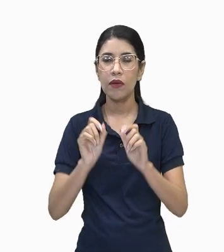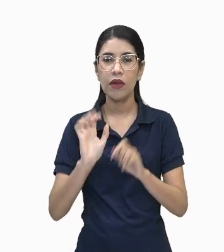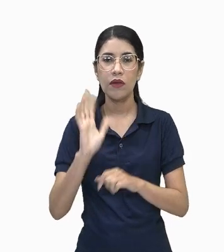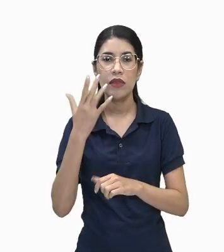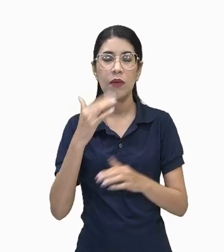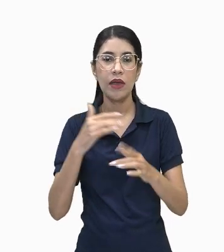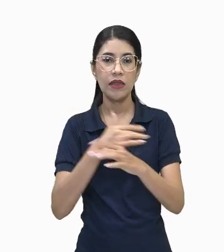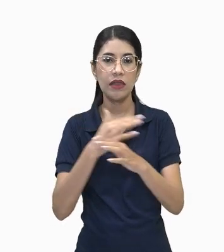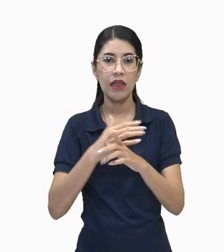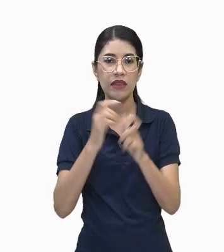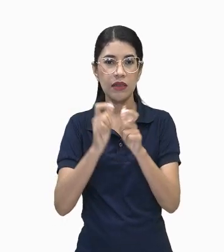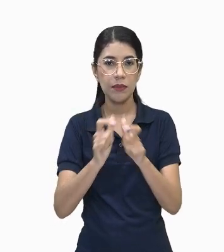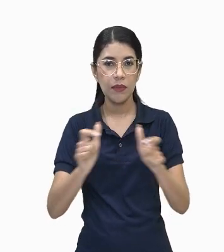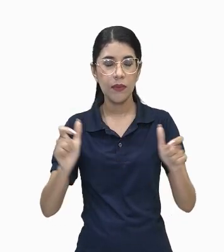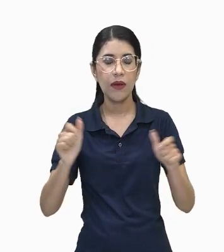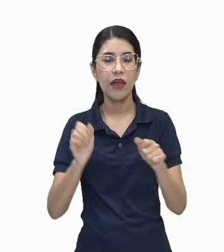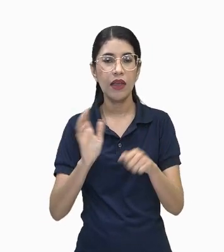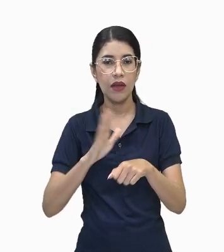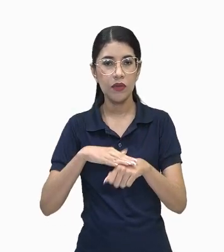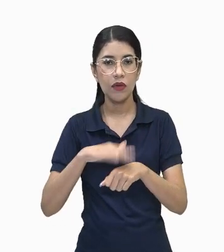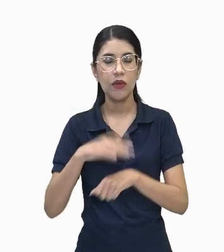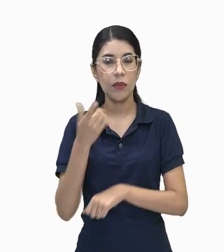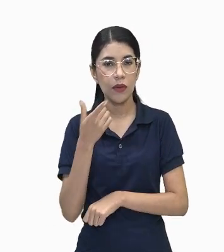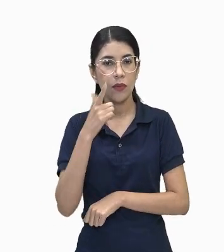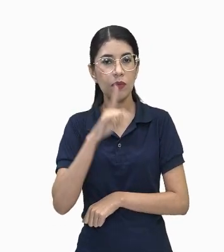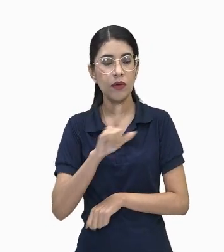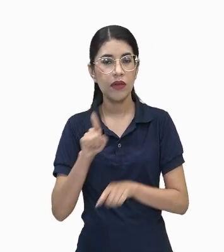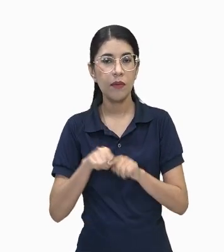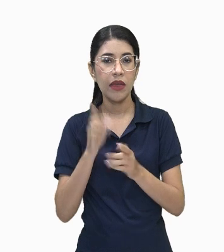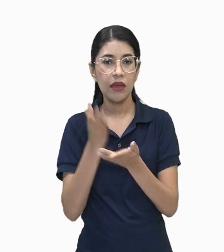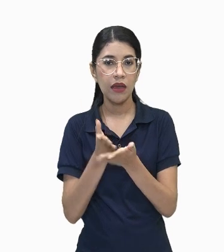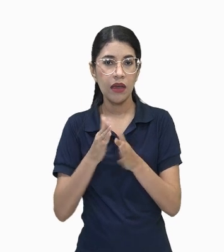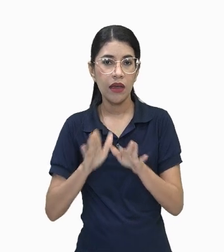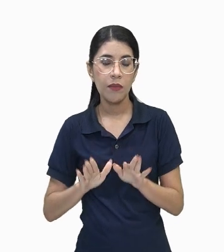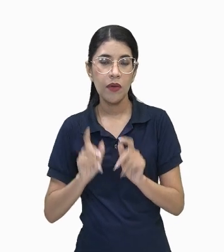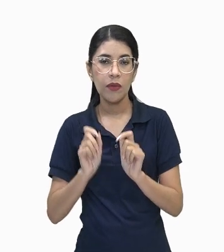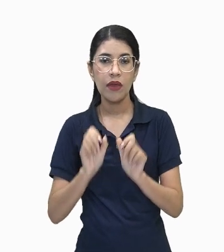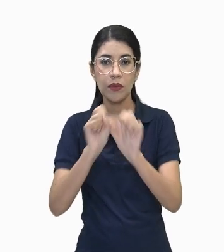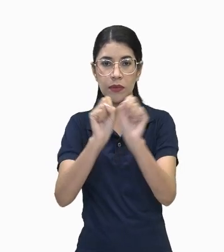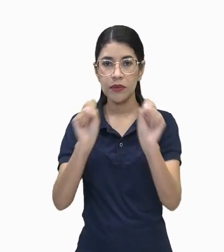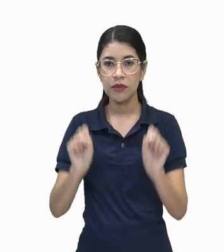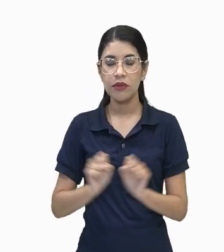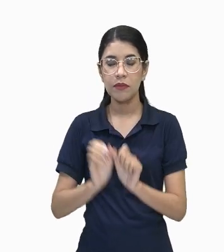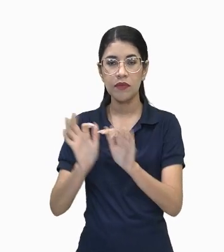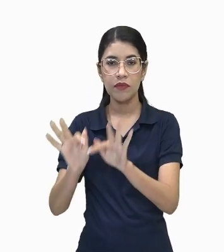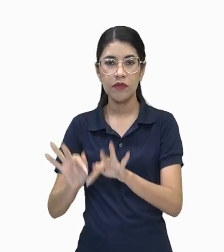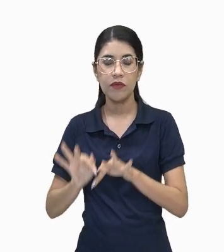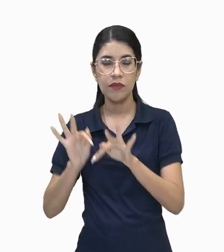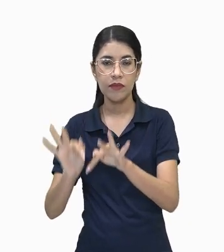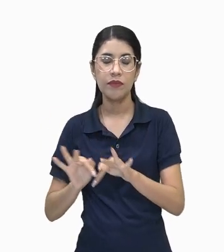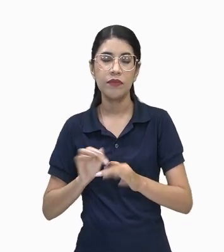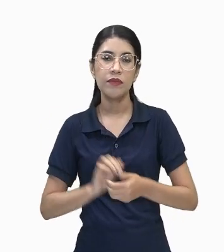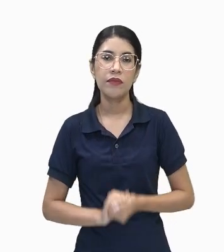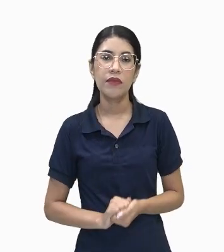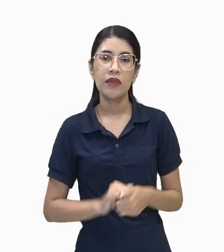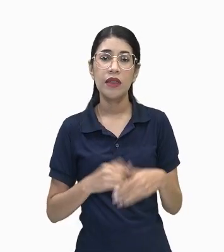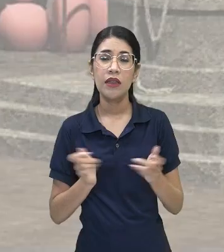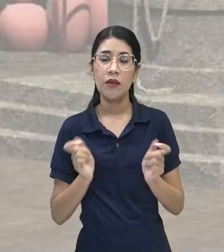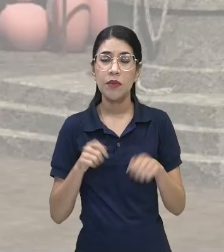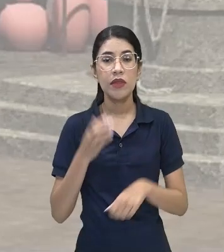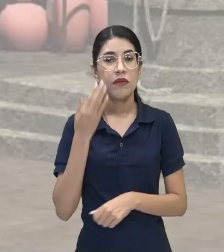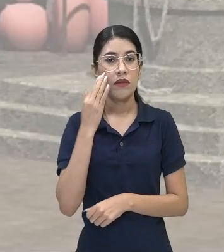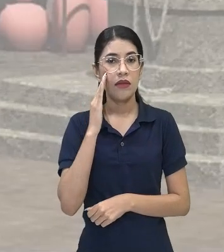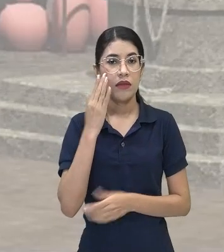foram conquistando sua autonomia, pondo fim ao sistema rural do feudalismo. Então a gente está entendendo